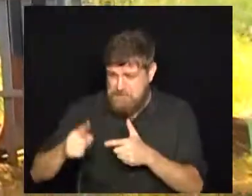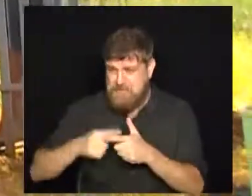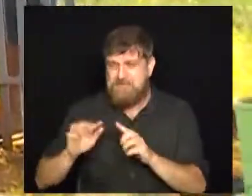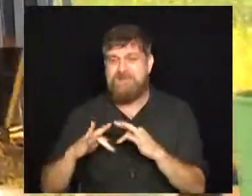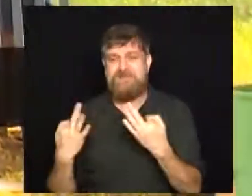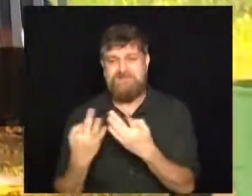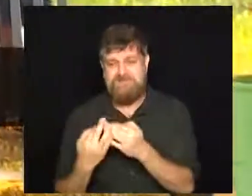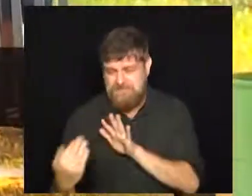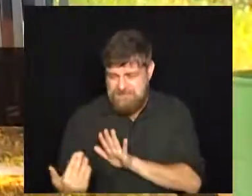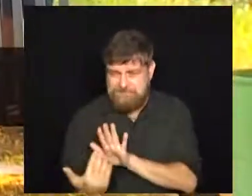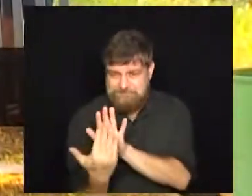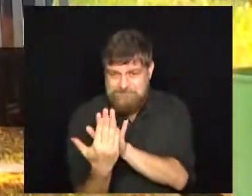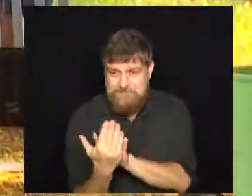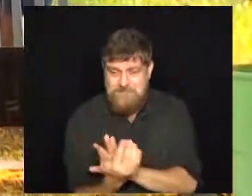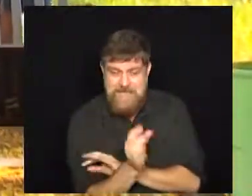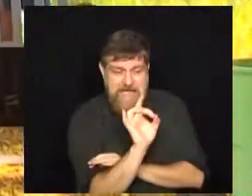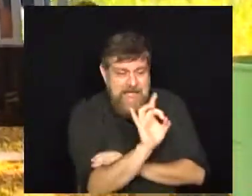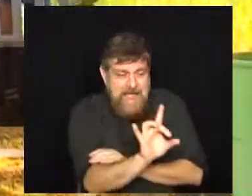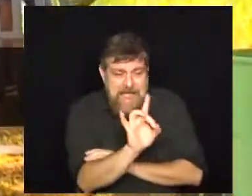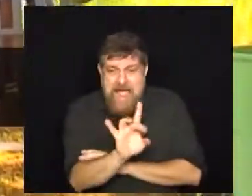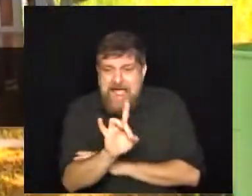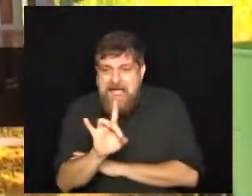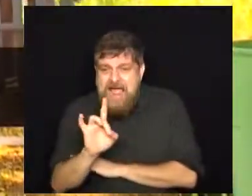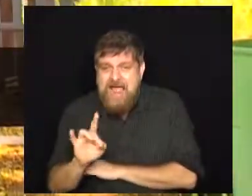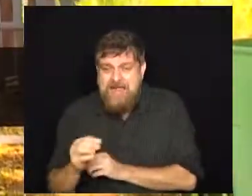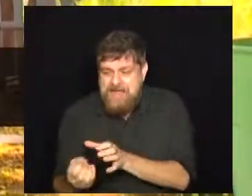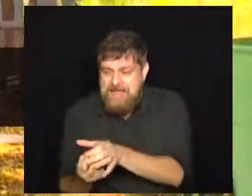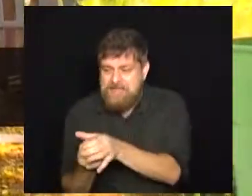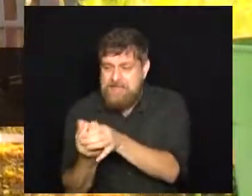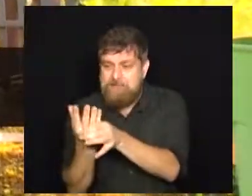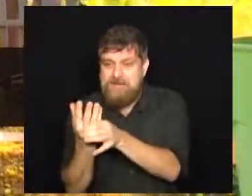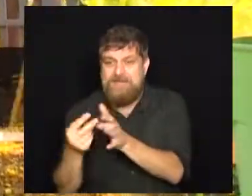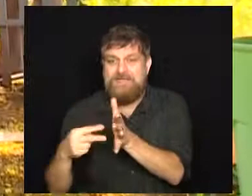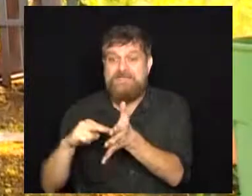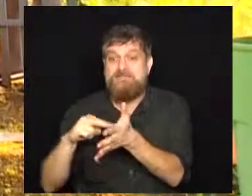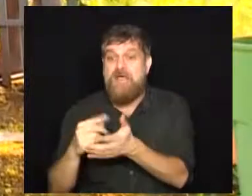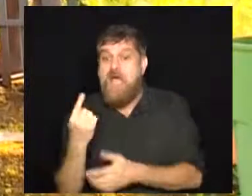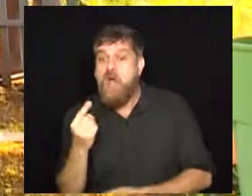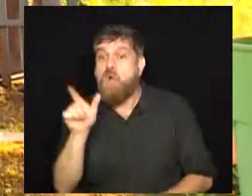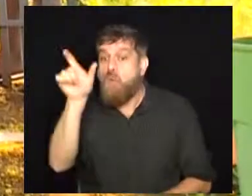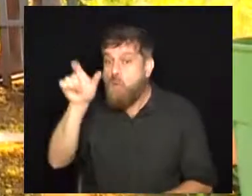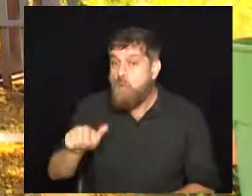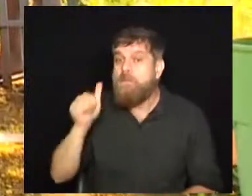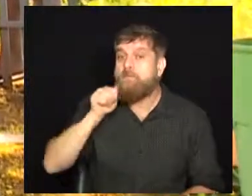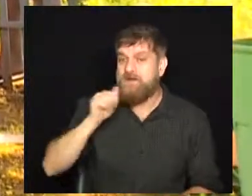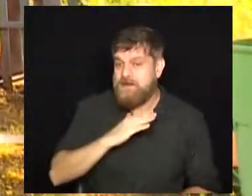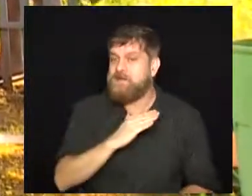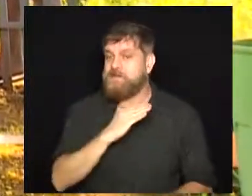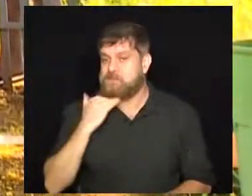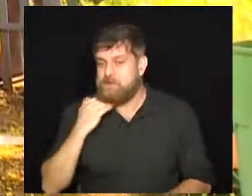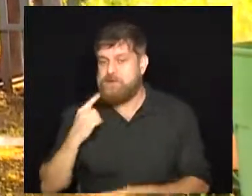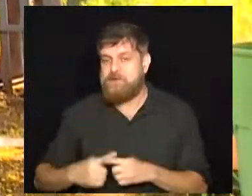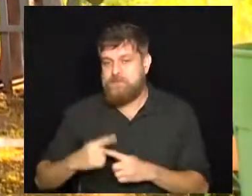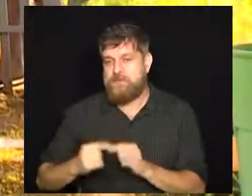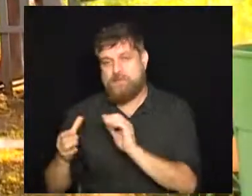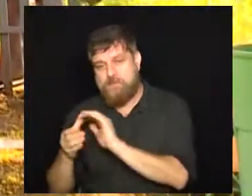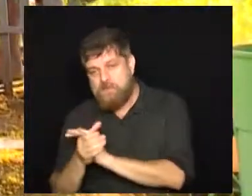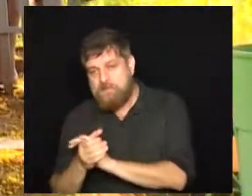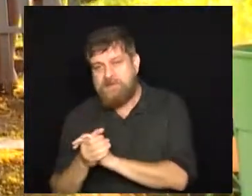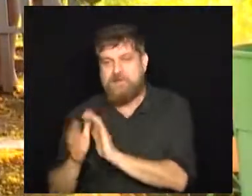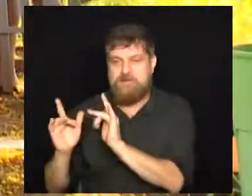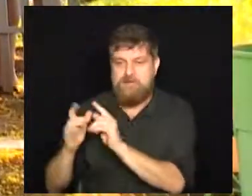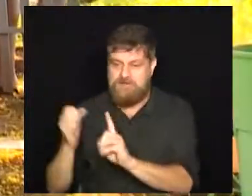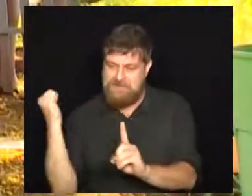Delfino. Cada plantinha aqui simboliza uma mulher que foi assassinada pelo ex-companheiro. Só no ano passado,